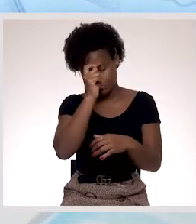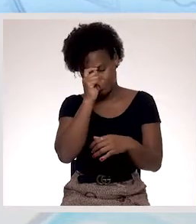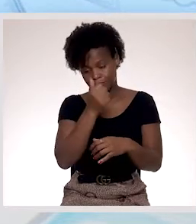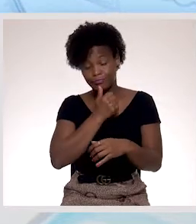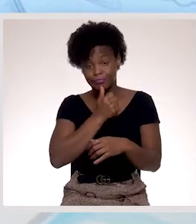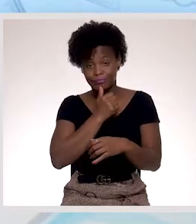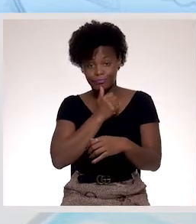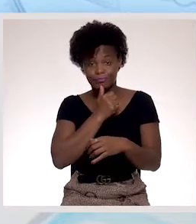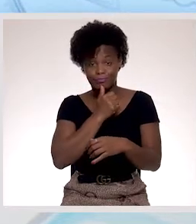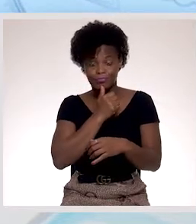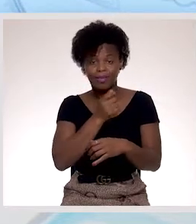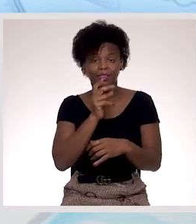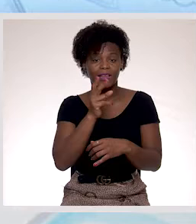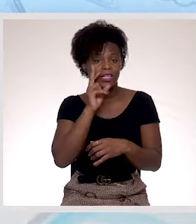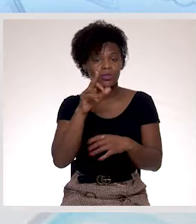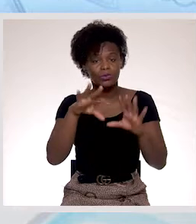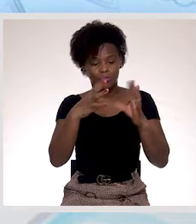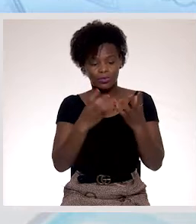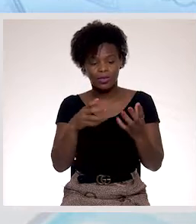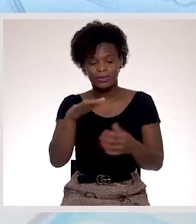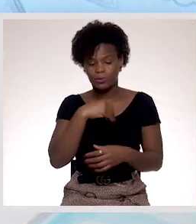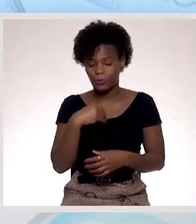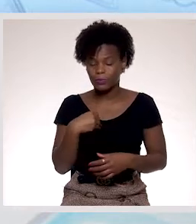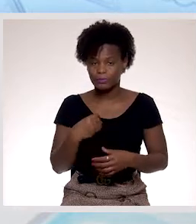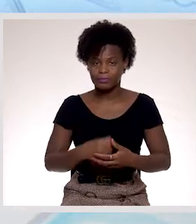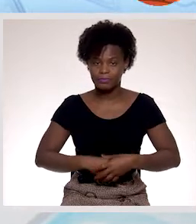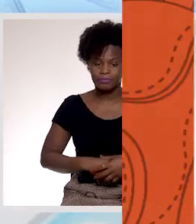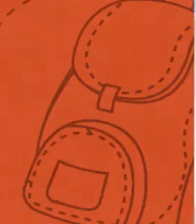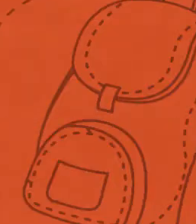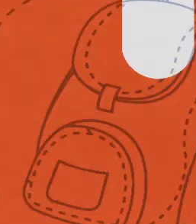as medidas da Direção-Geral de Saúde.